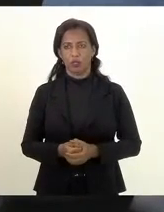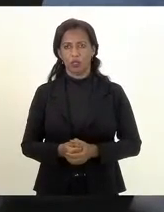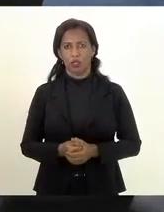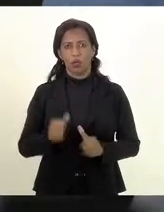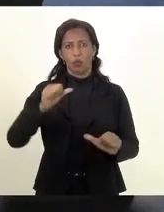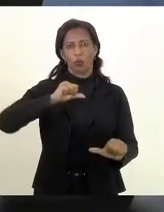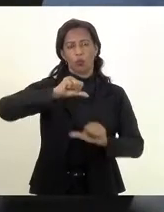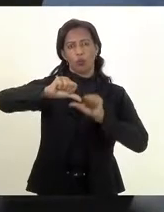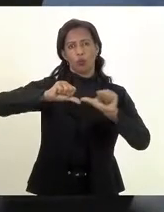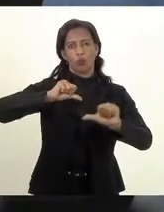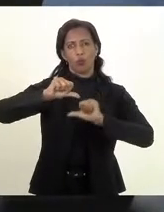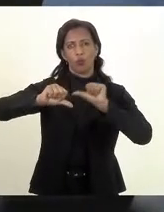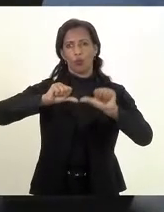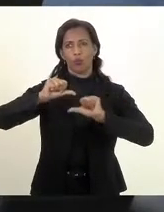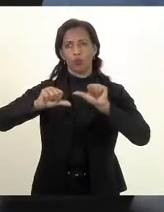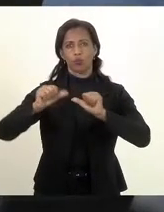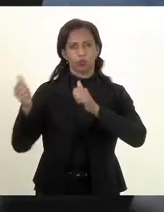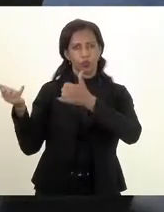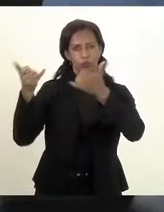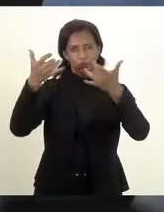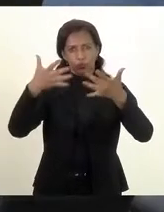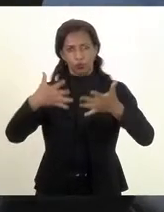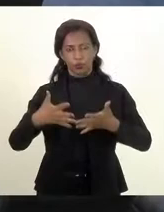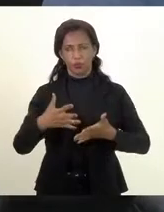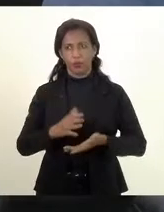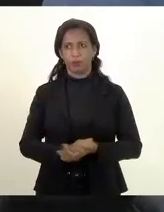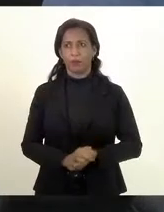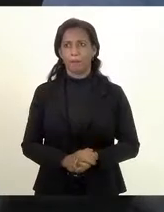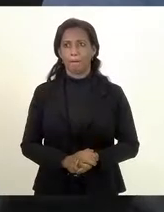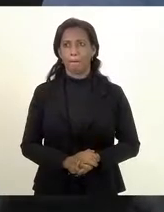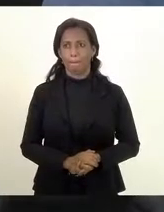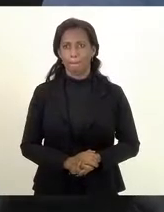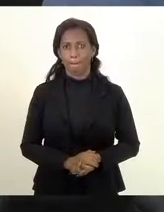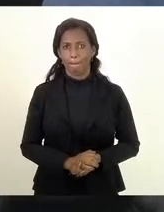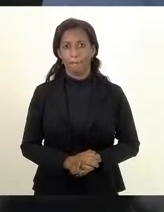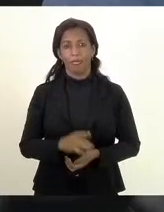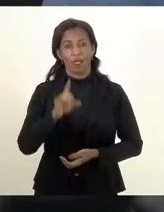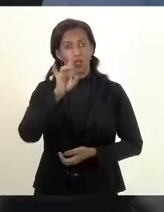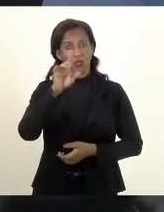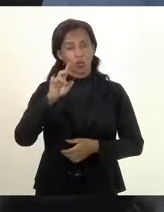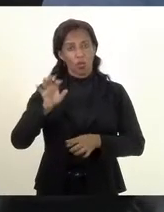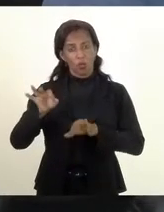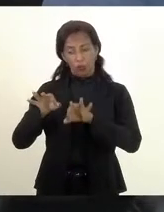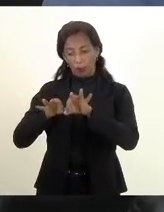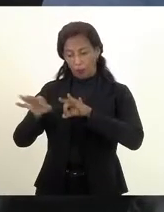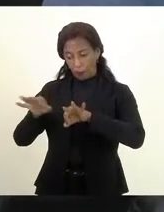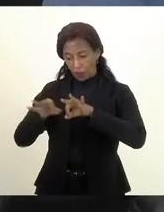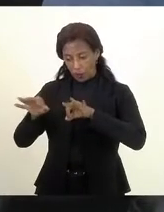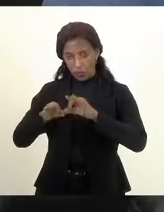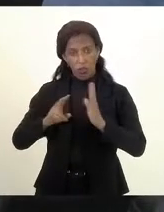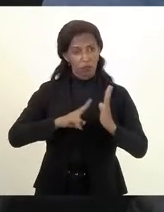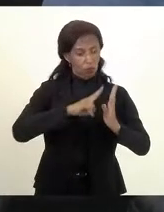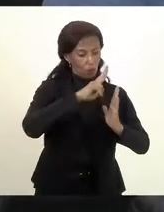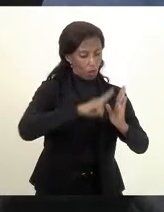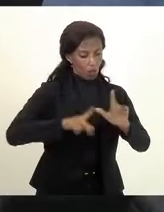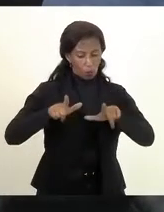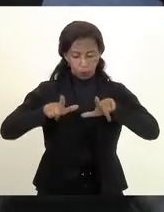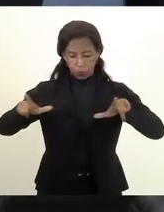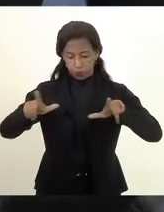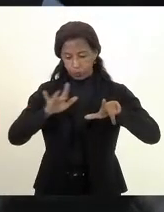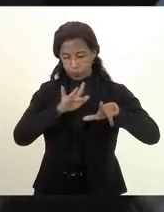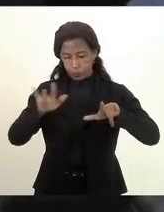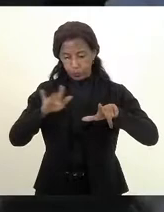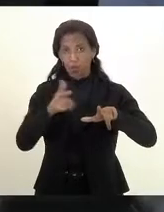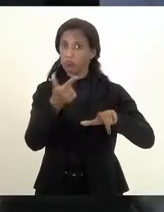ordem do dia, expediente final, isso é o completo. Sim, querido, mas esse projeto que ela leu não está no tablet. Está aqui,